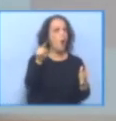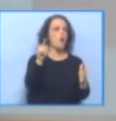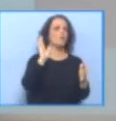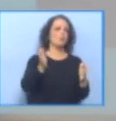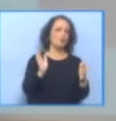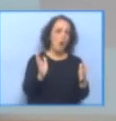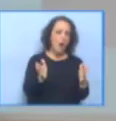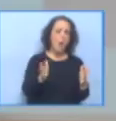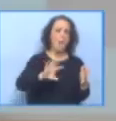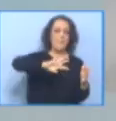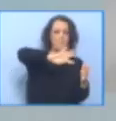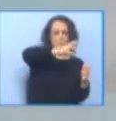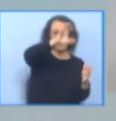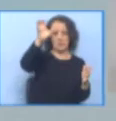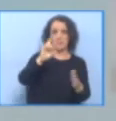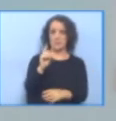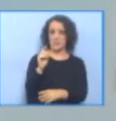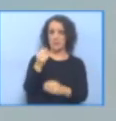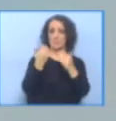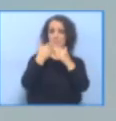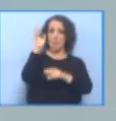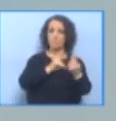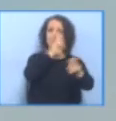algumas dezenas de países, mais de 60,